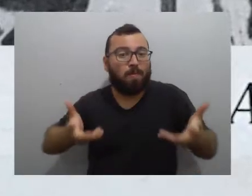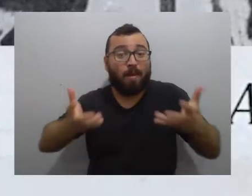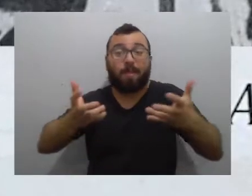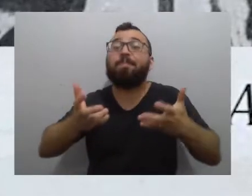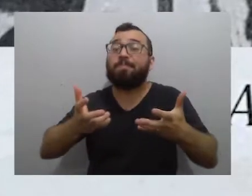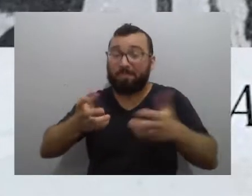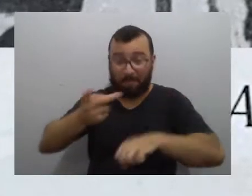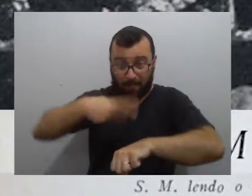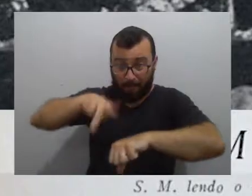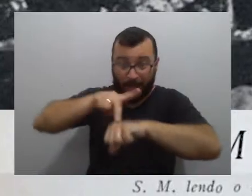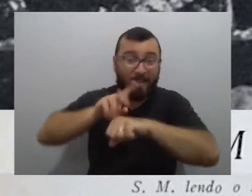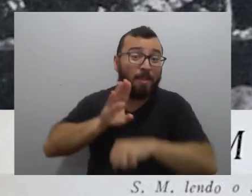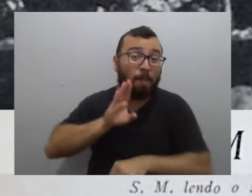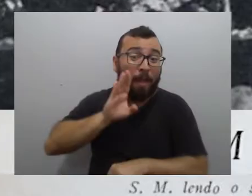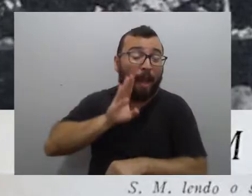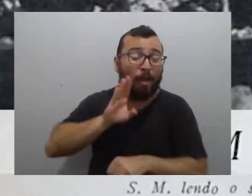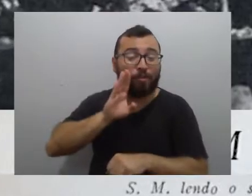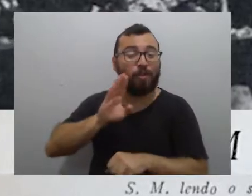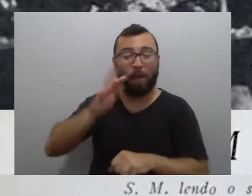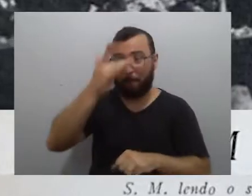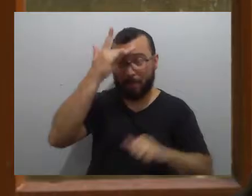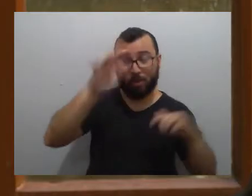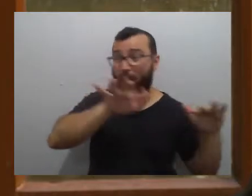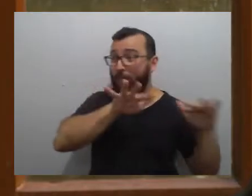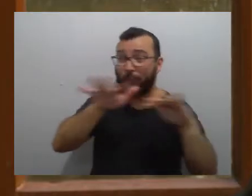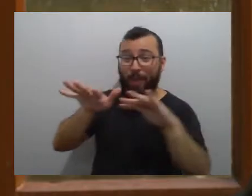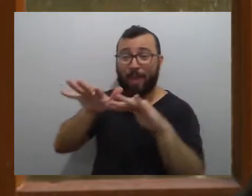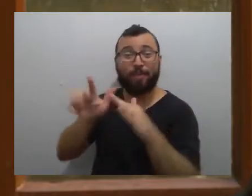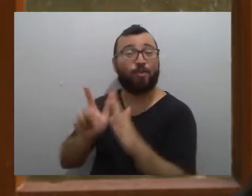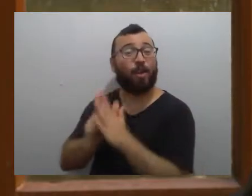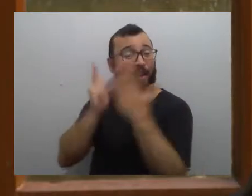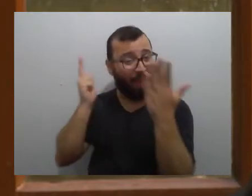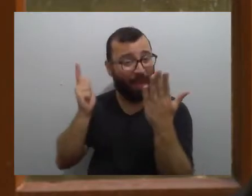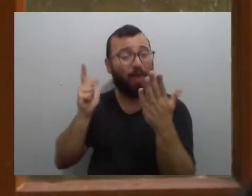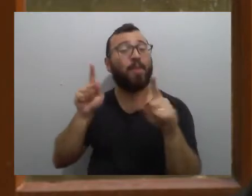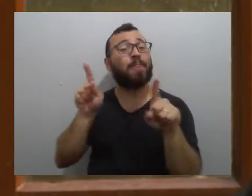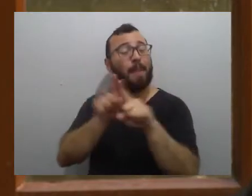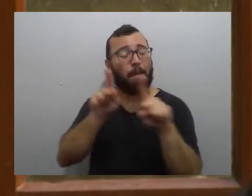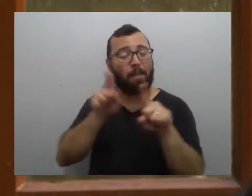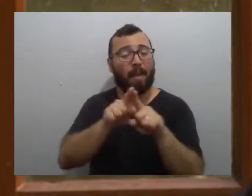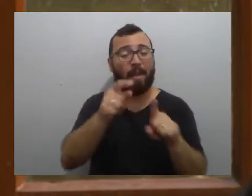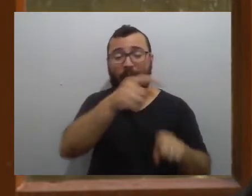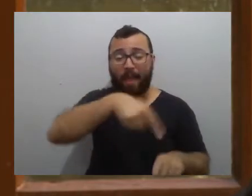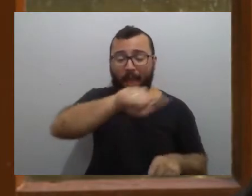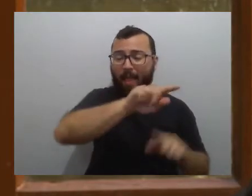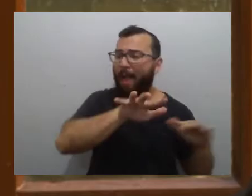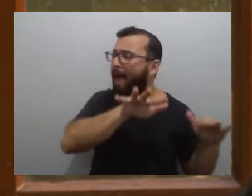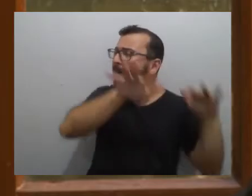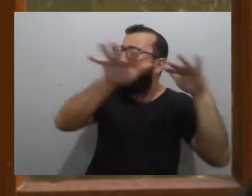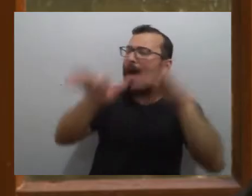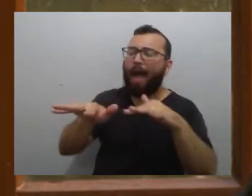como em um carnaval fora de época. E nisso, não só o prestígio que ele deu às instituições, mas